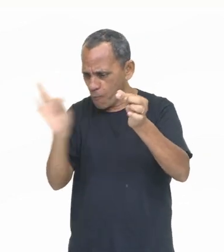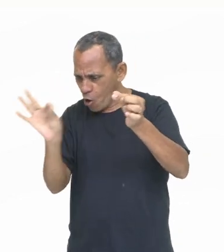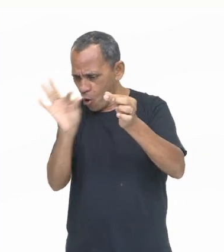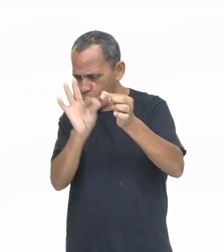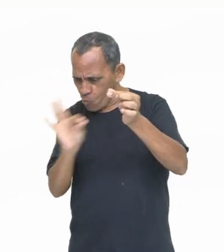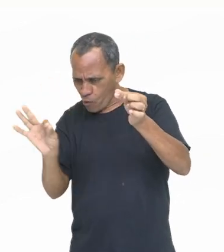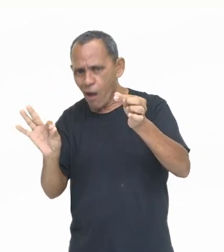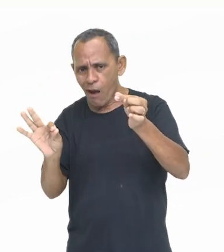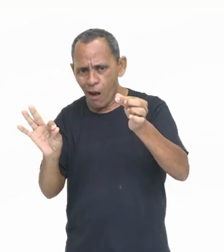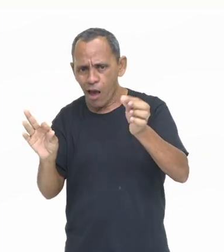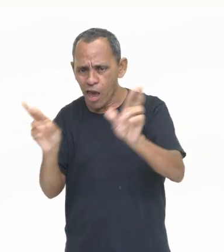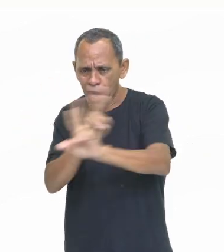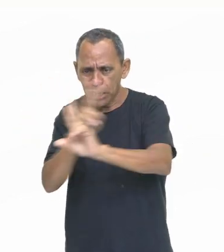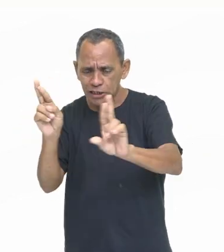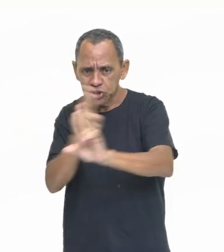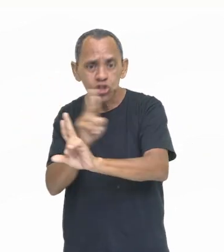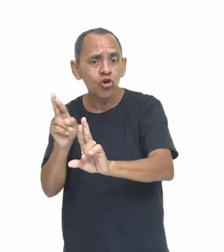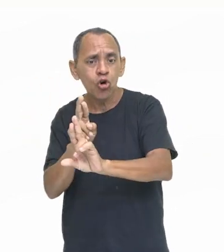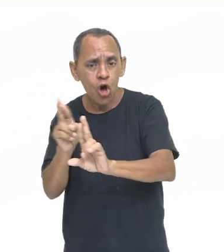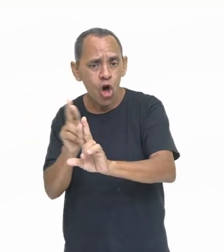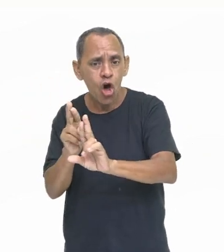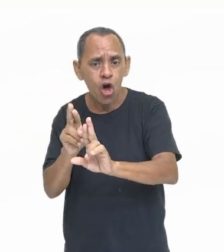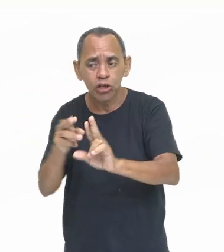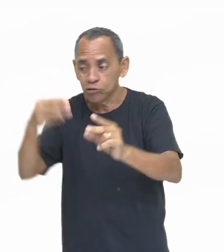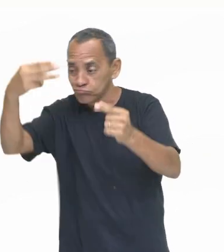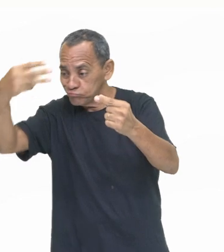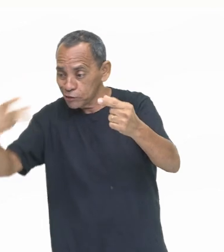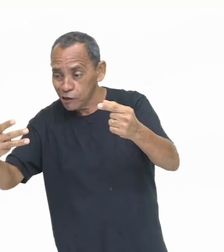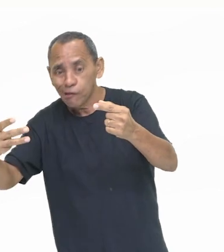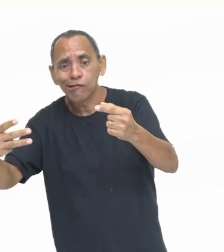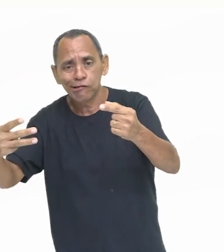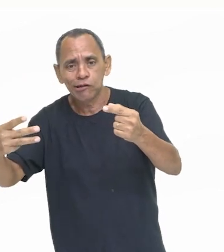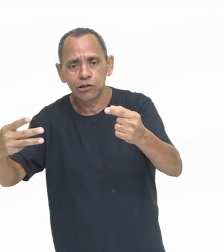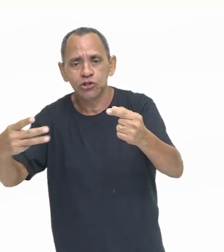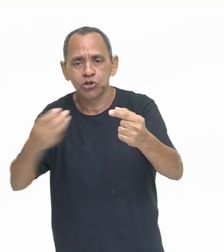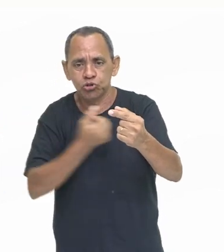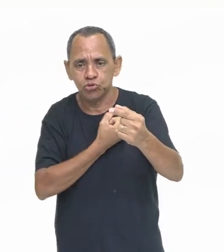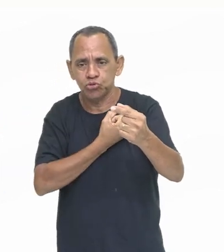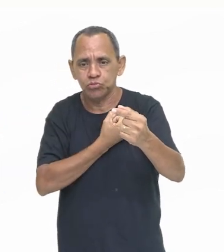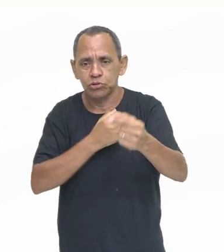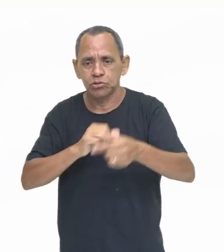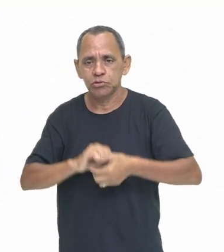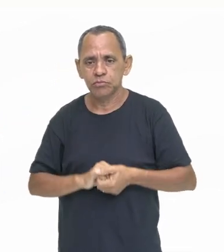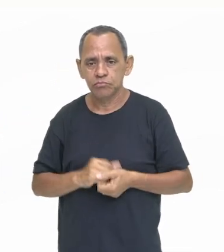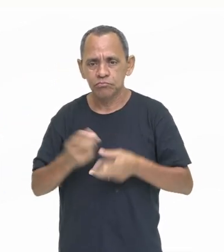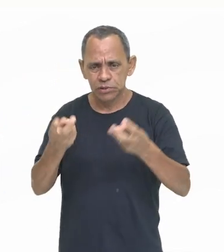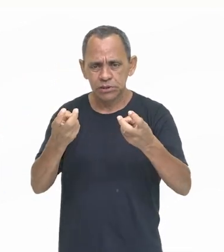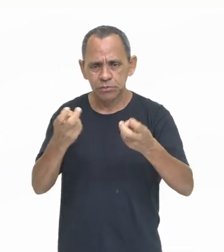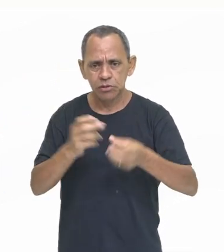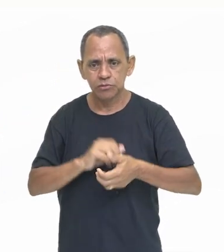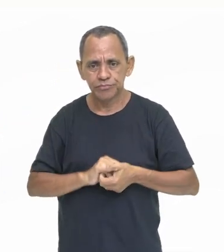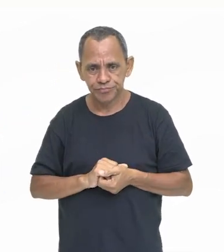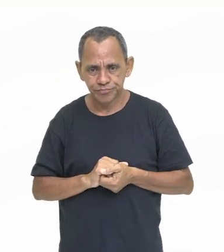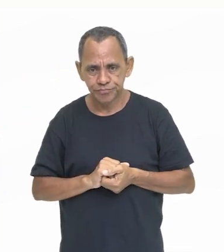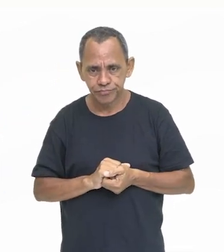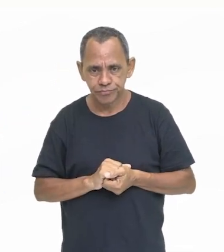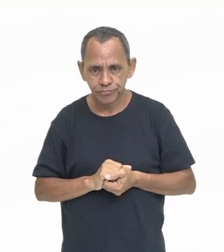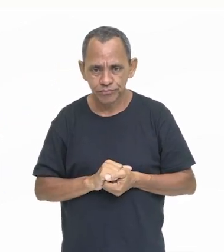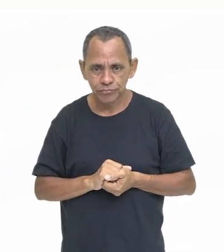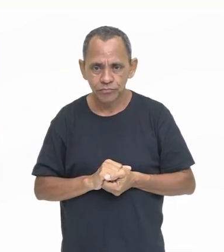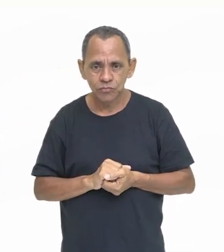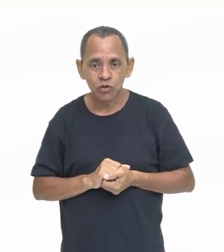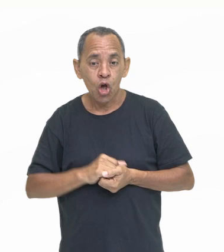3 correspondentes no conjunto B, ó. Ele corresponde aqui ao 2, ele corresponde ao 3 e corresponde ao